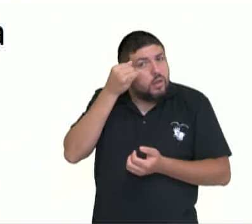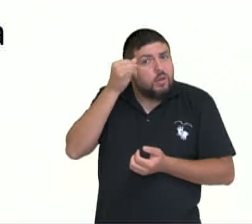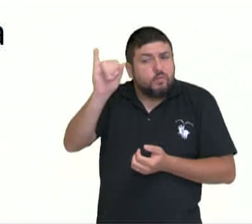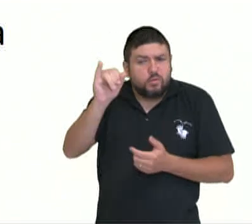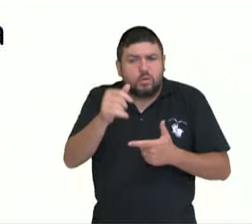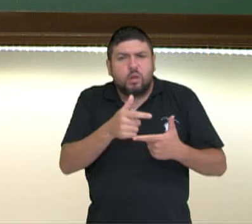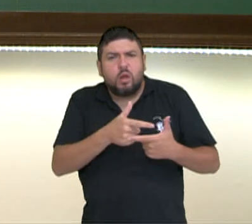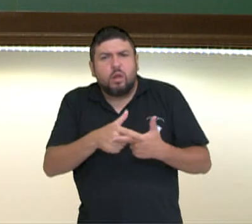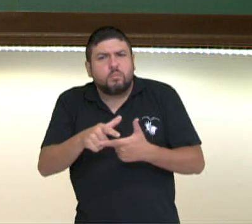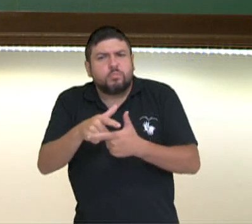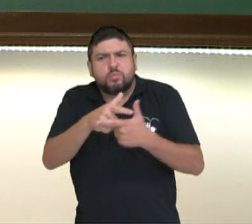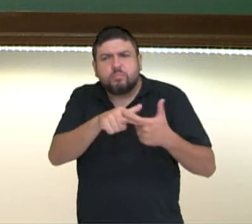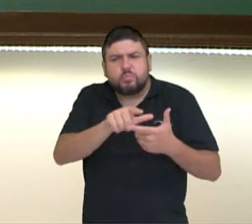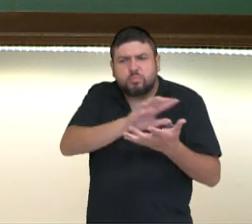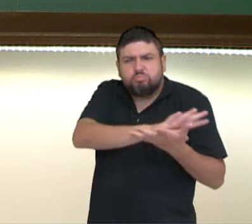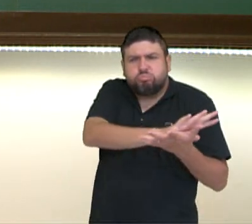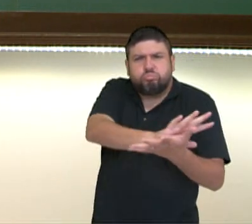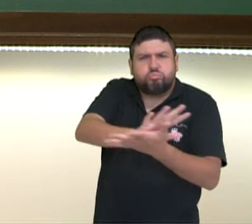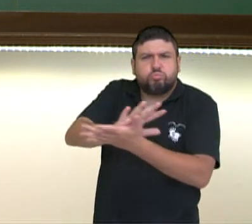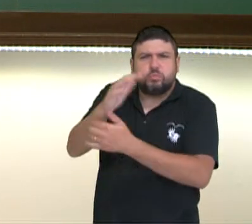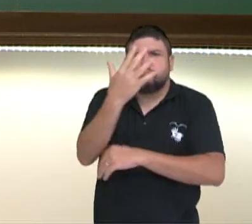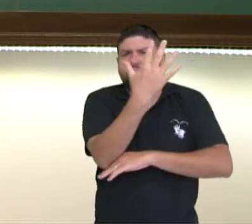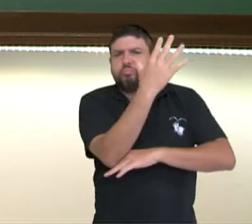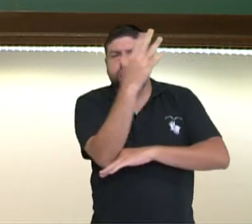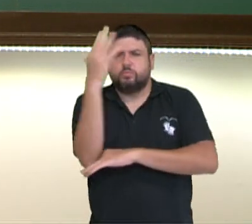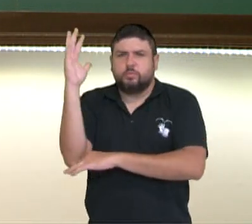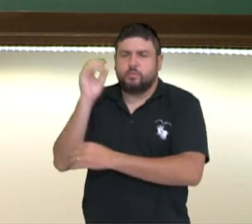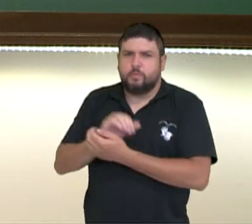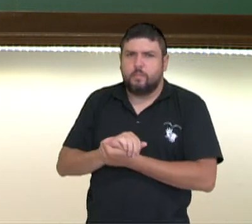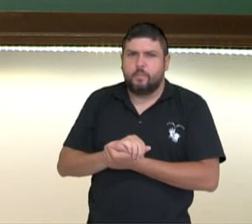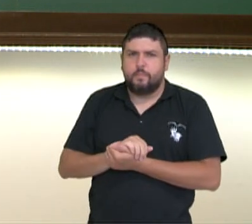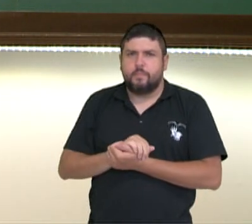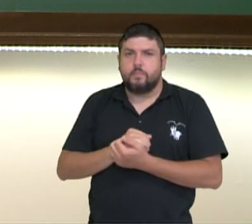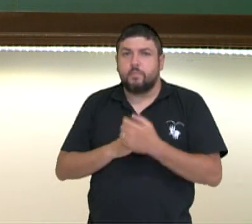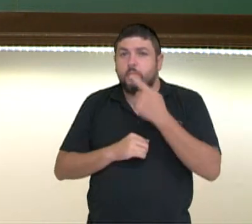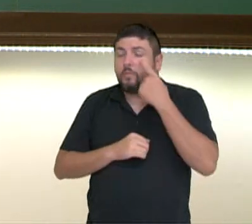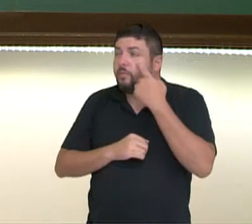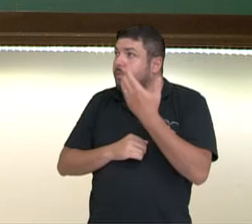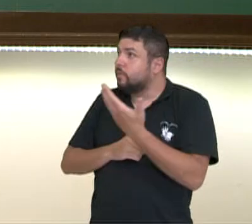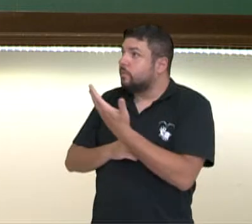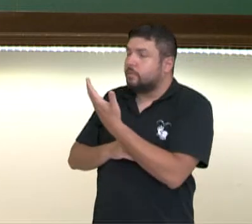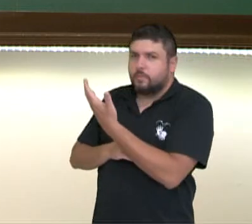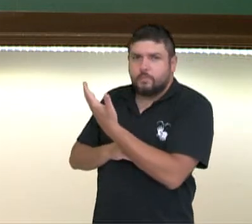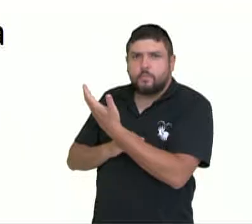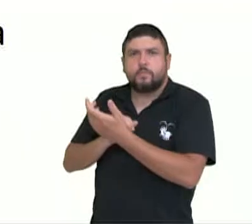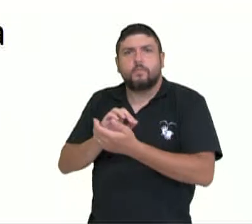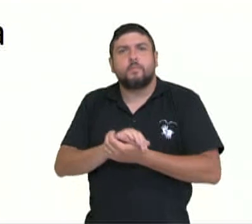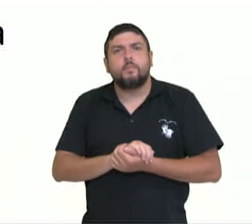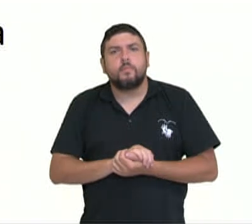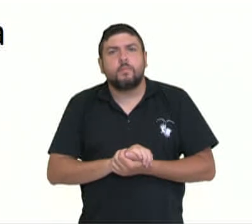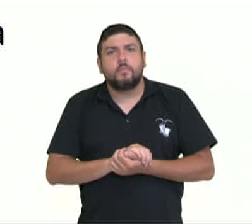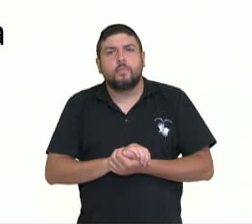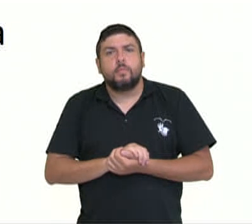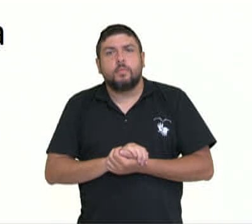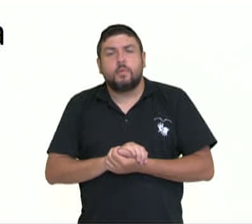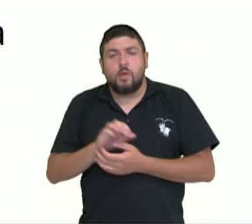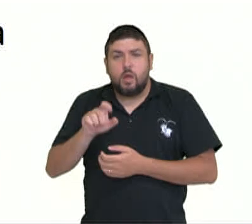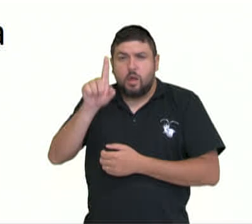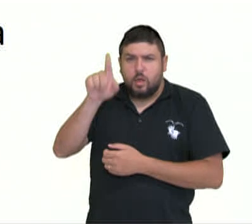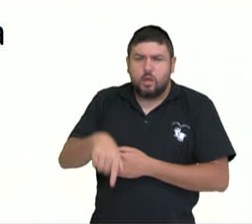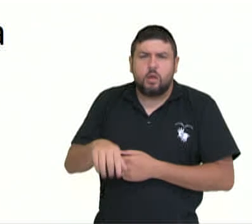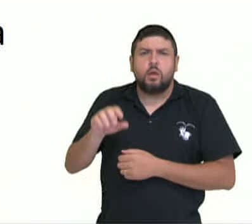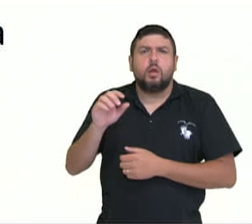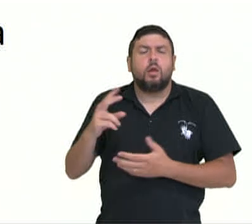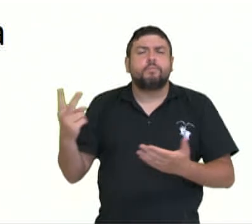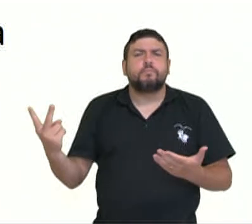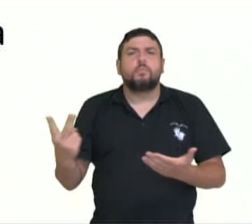negativos ao meio ambiente. Aqui nós temos uma imagem que representa, então, um dos acontecimentos desse rompimento